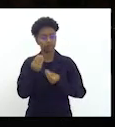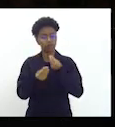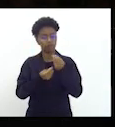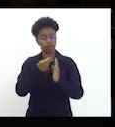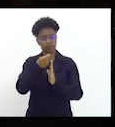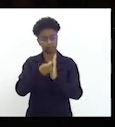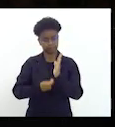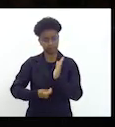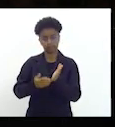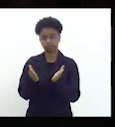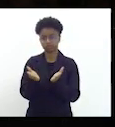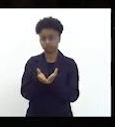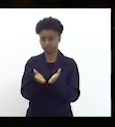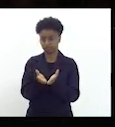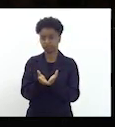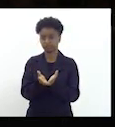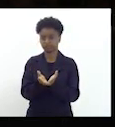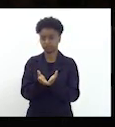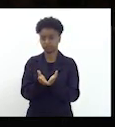bíblicos